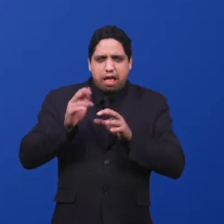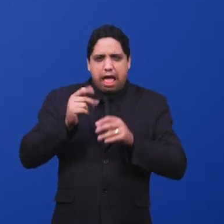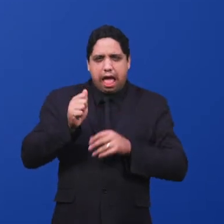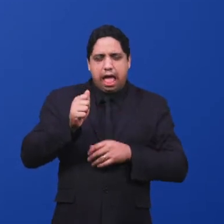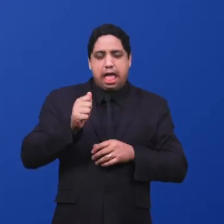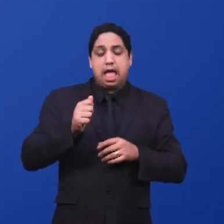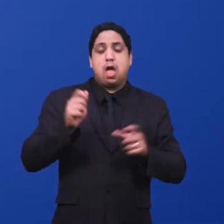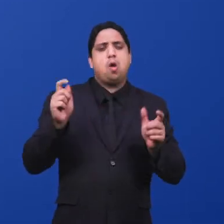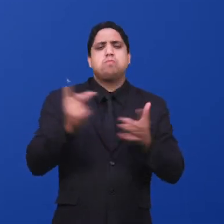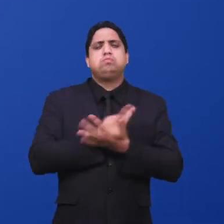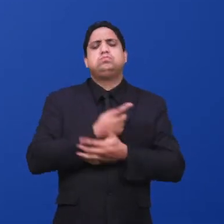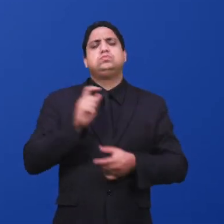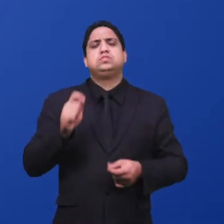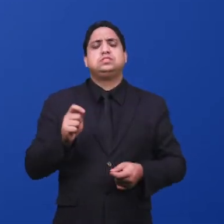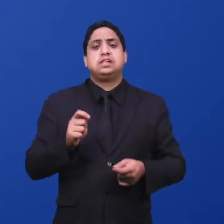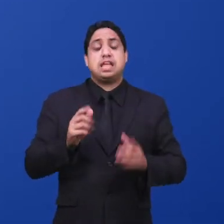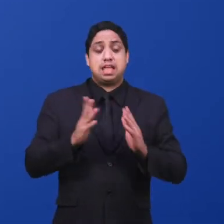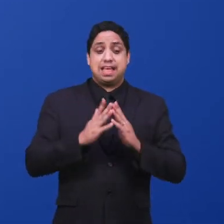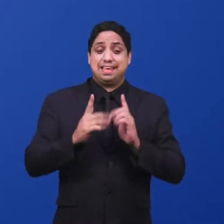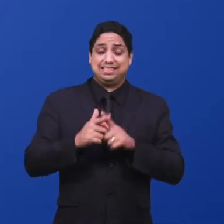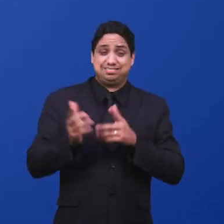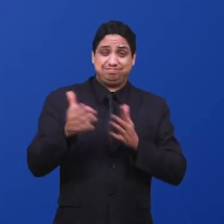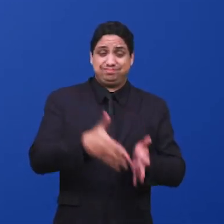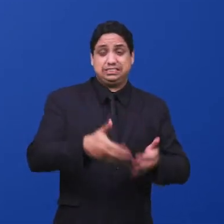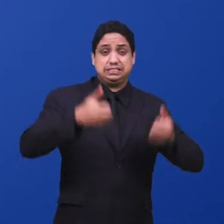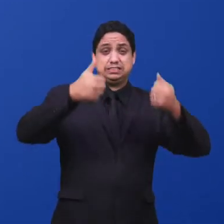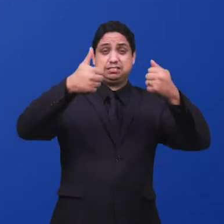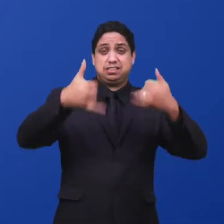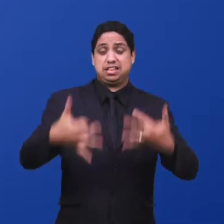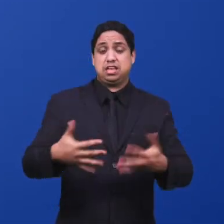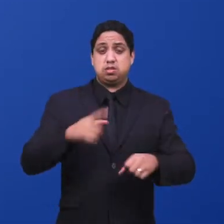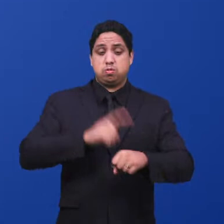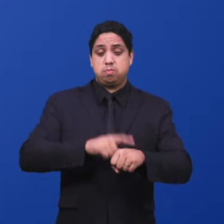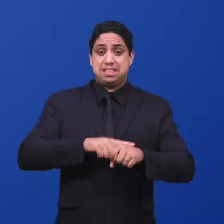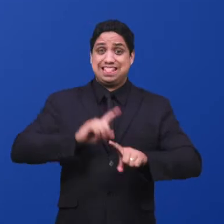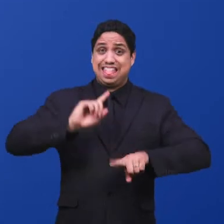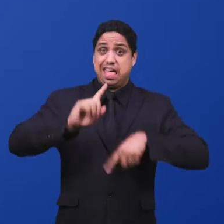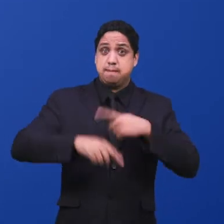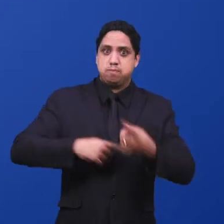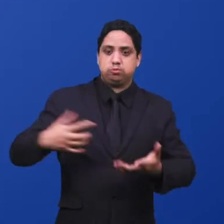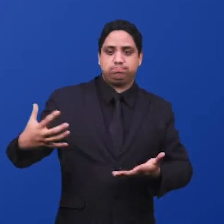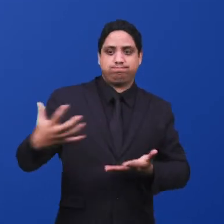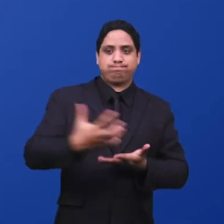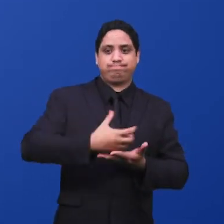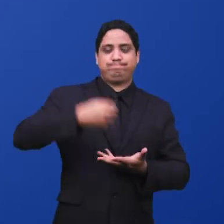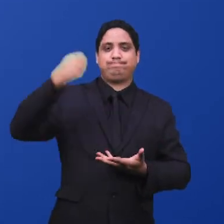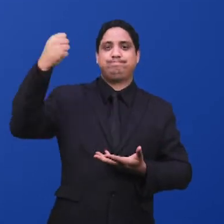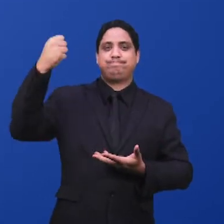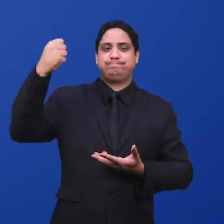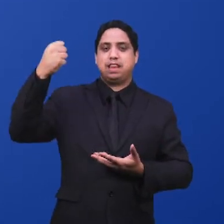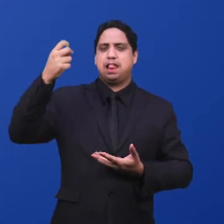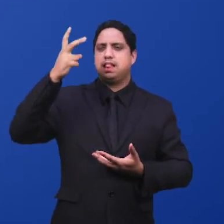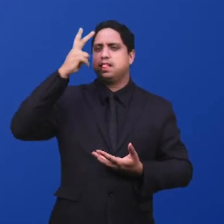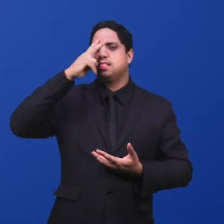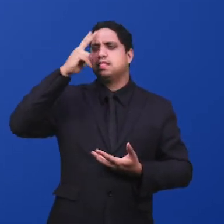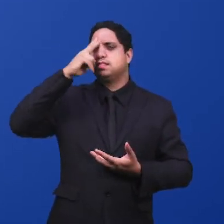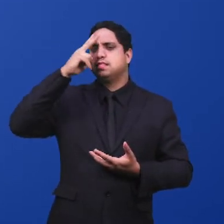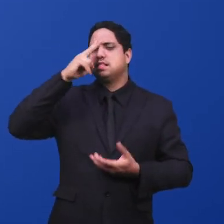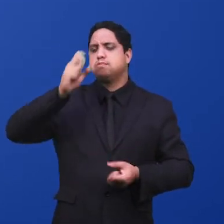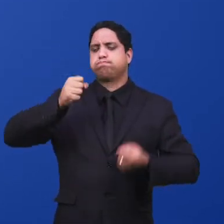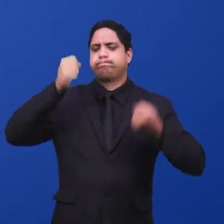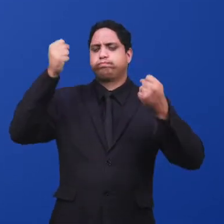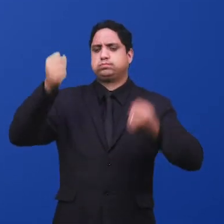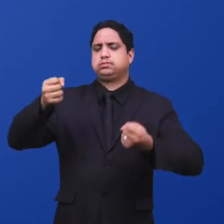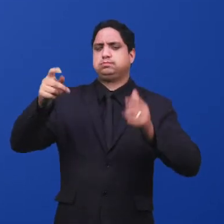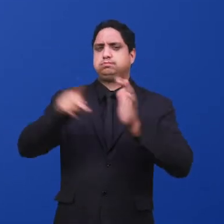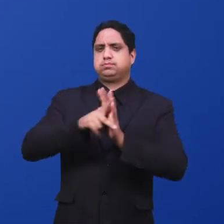está descrevendo um momento após o arrebatamento, tendo a lembrança do poder de Deus que